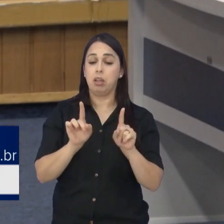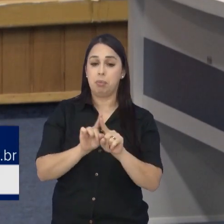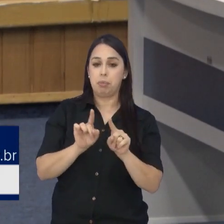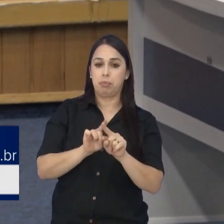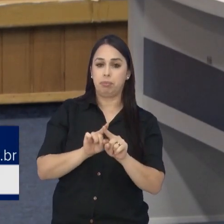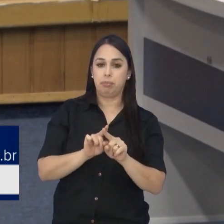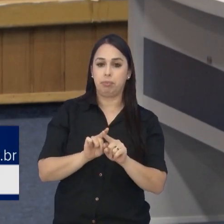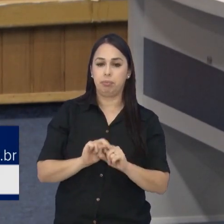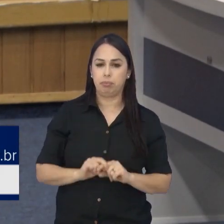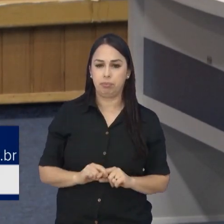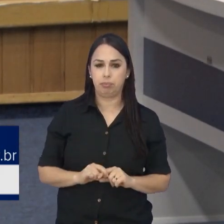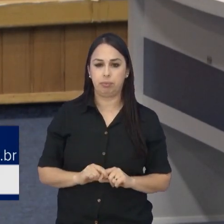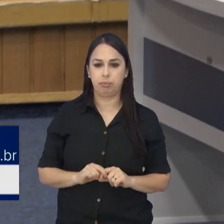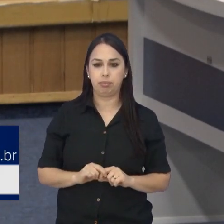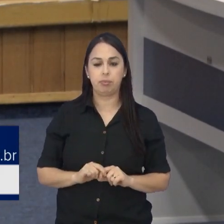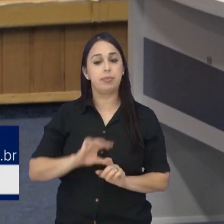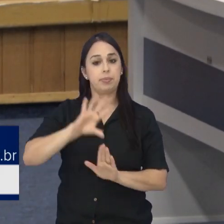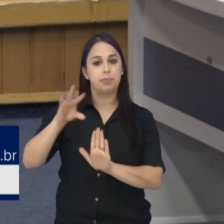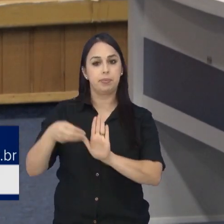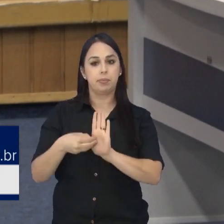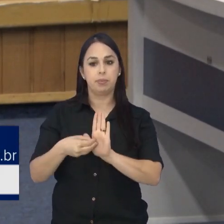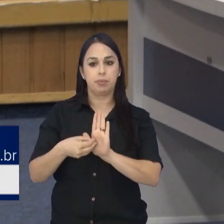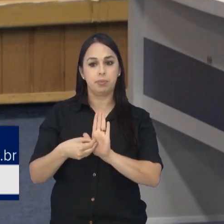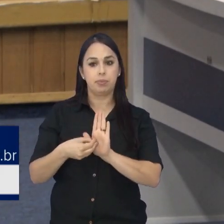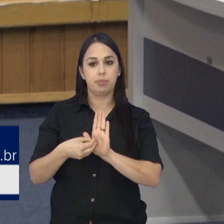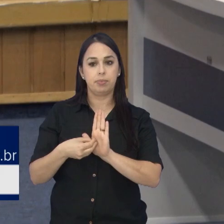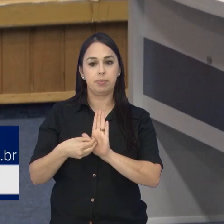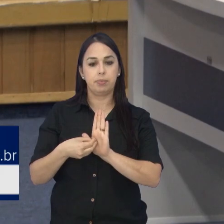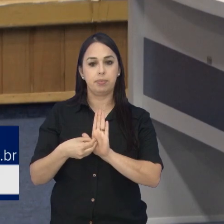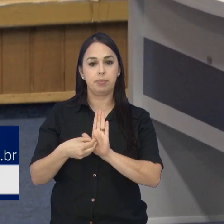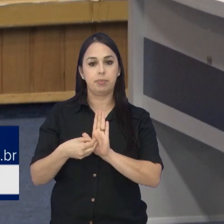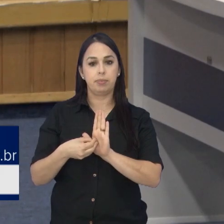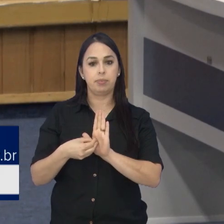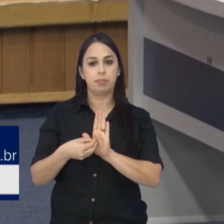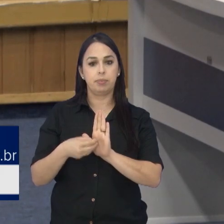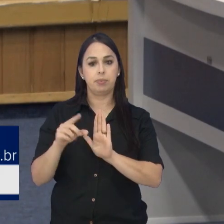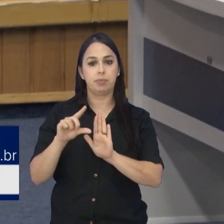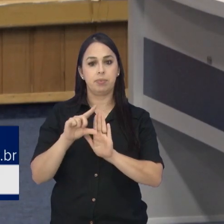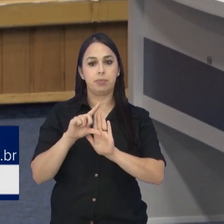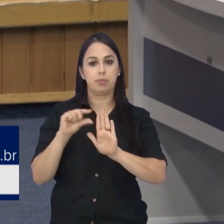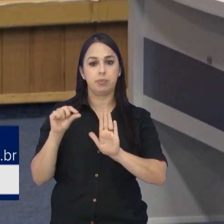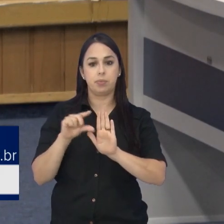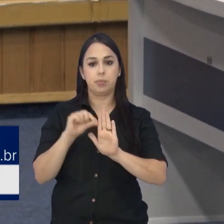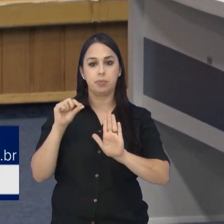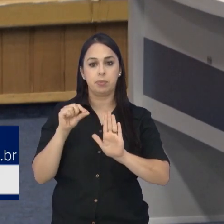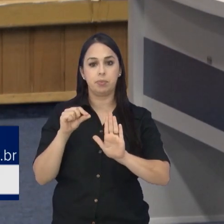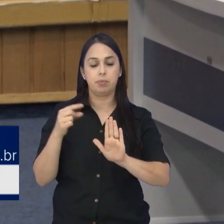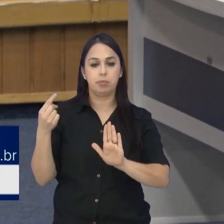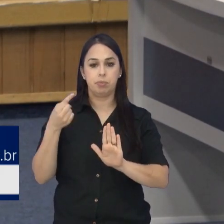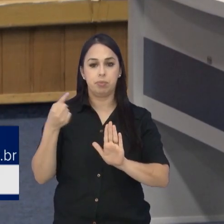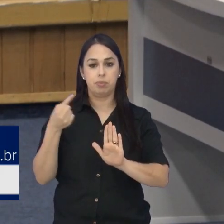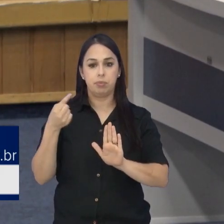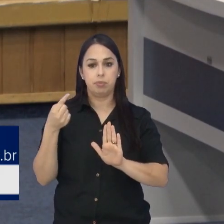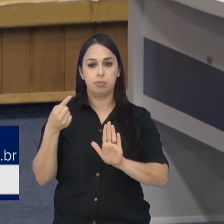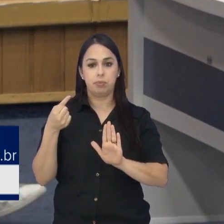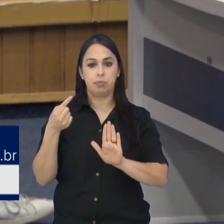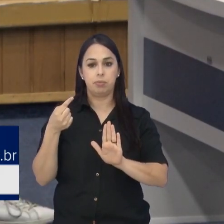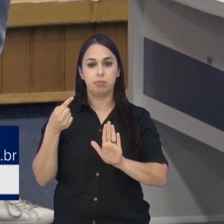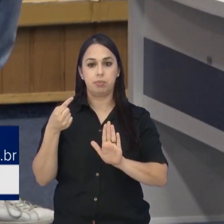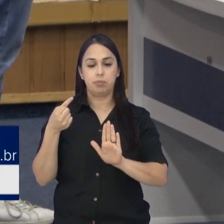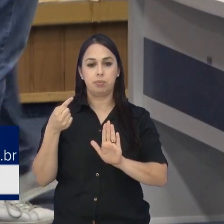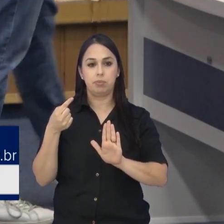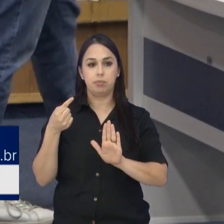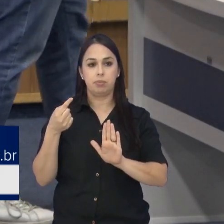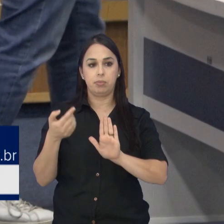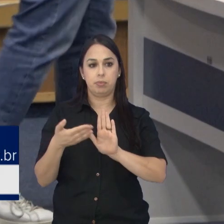também a outra emenda que fica alterado o 1º artigo, nós estamos para suprimir.